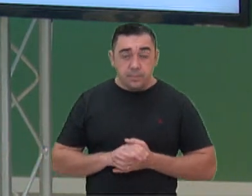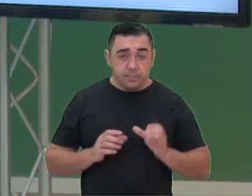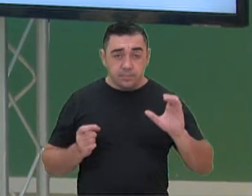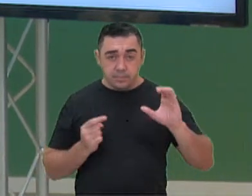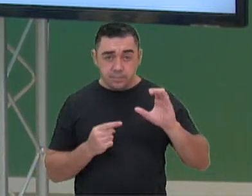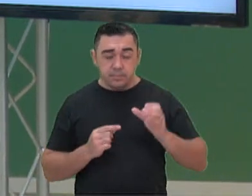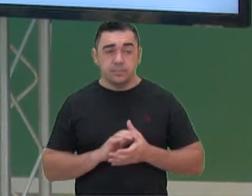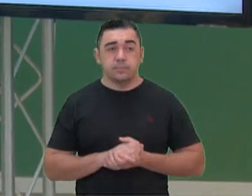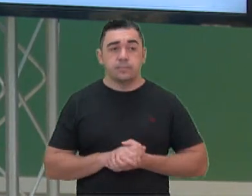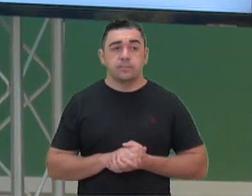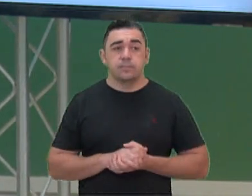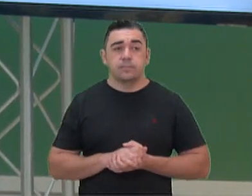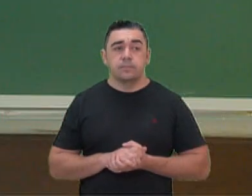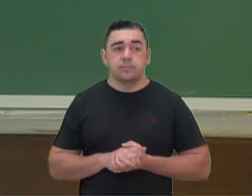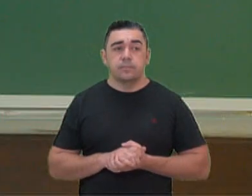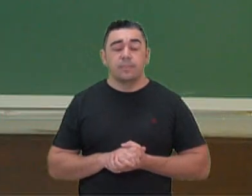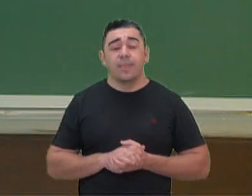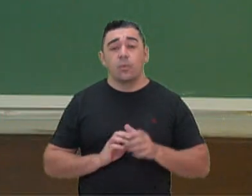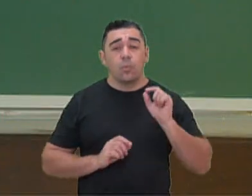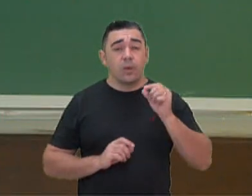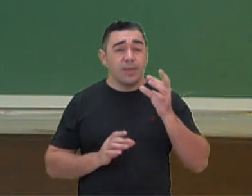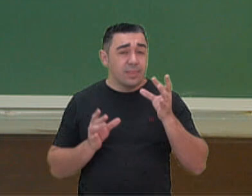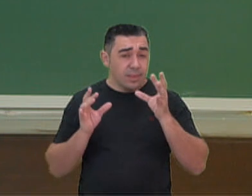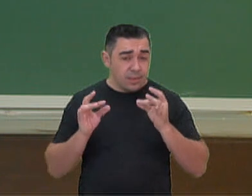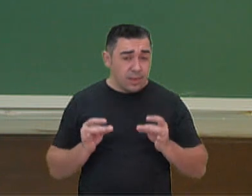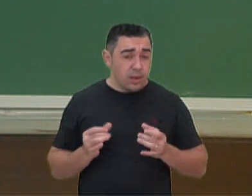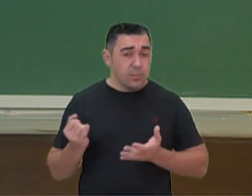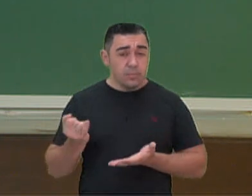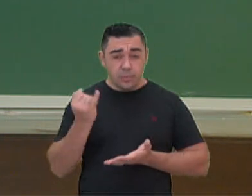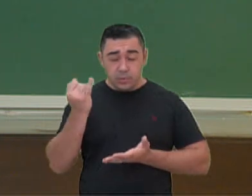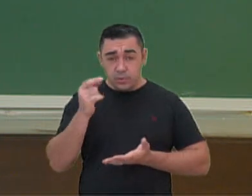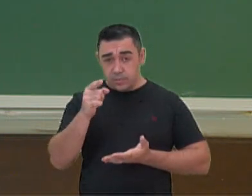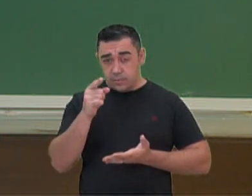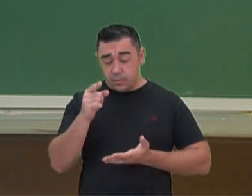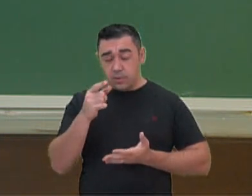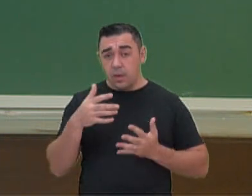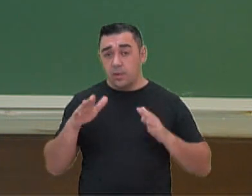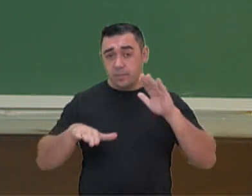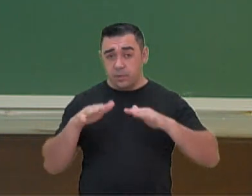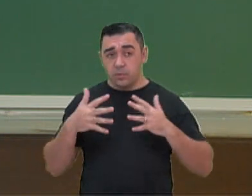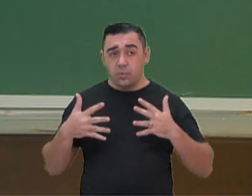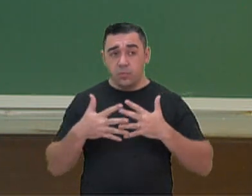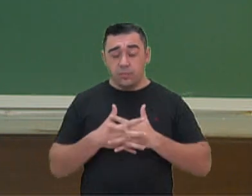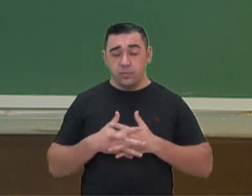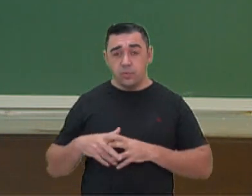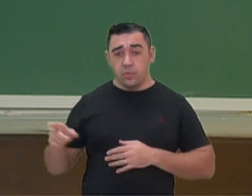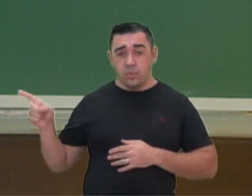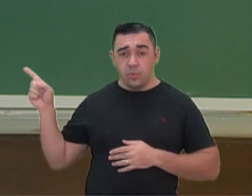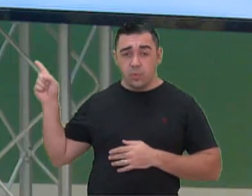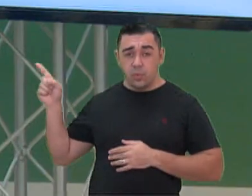No item C. Item C é um detalhe bem importante que pode confundir. Olha só.